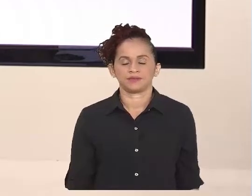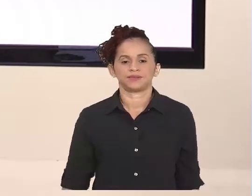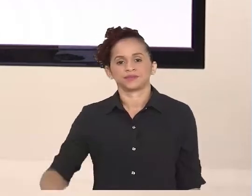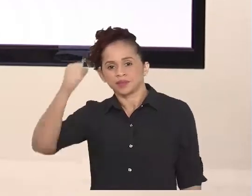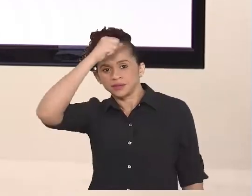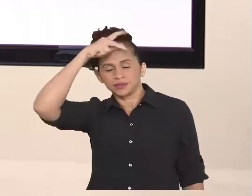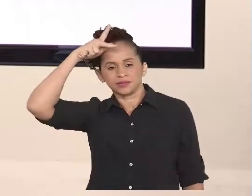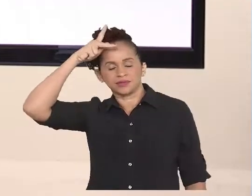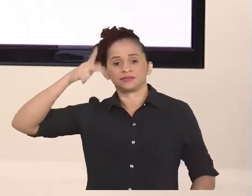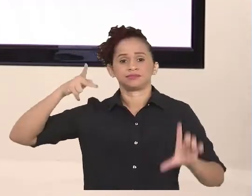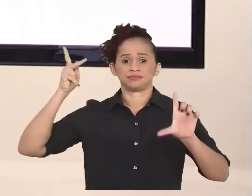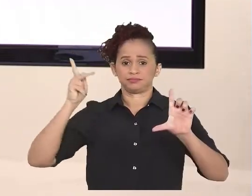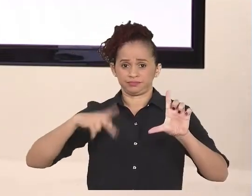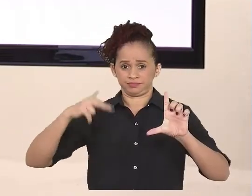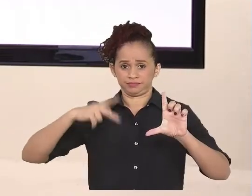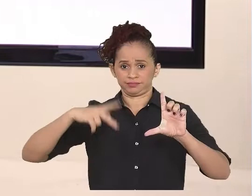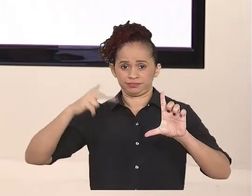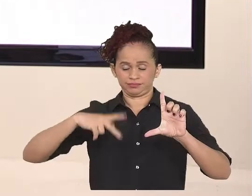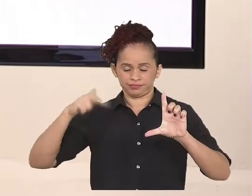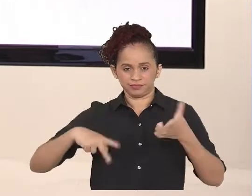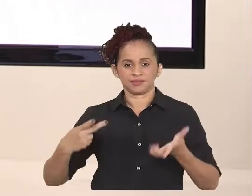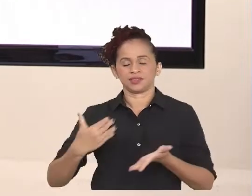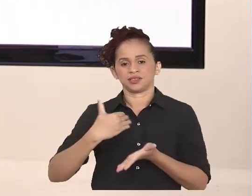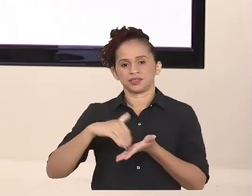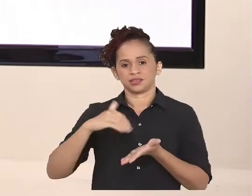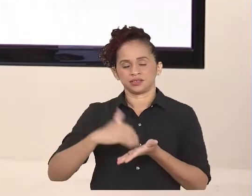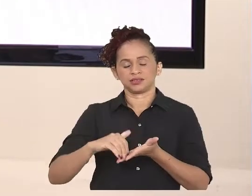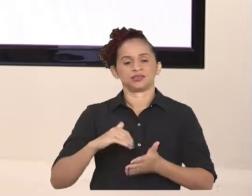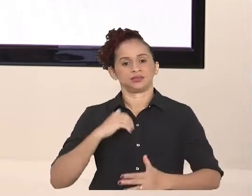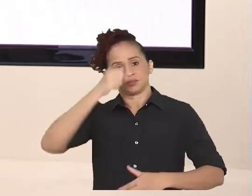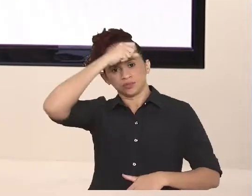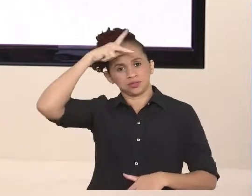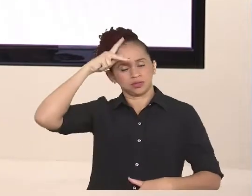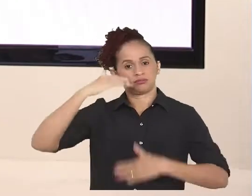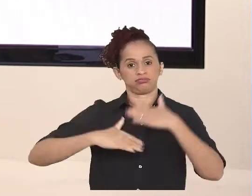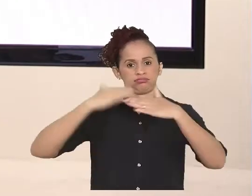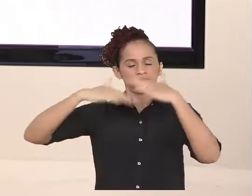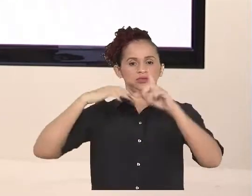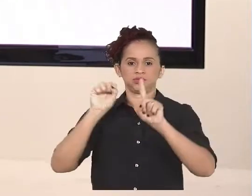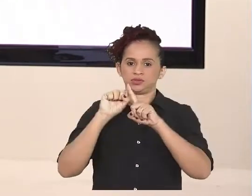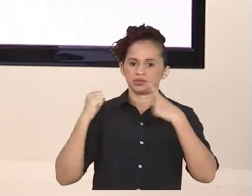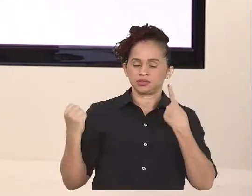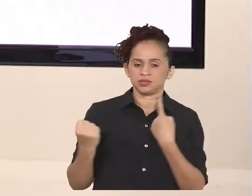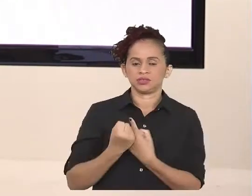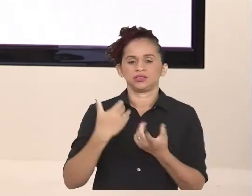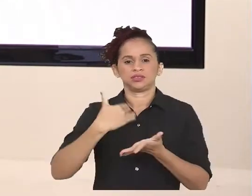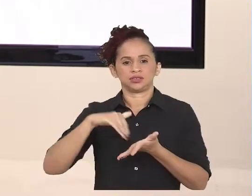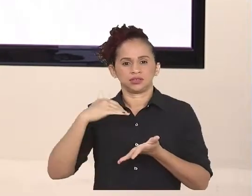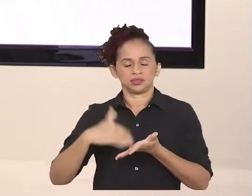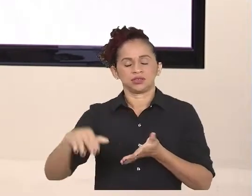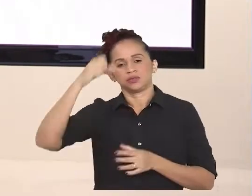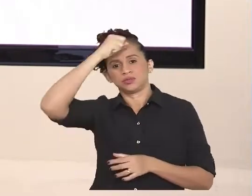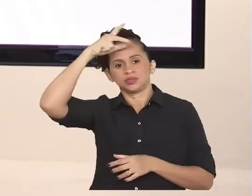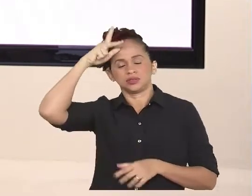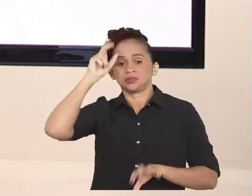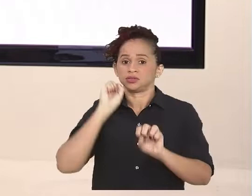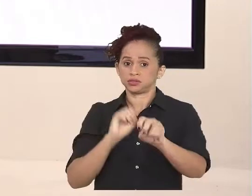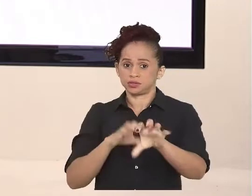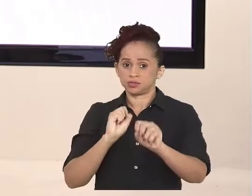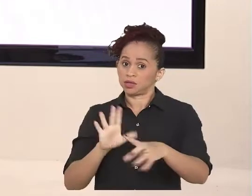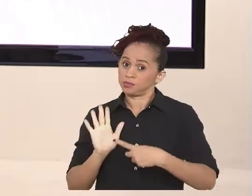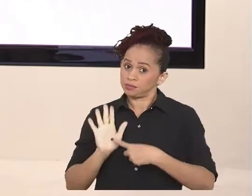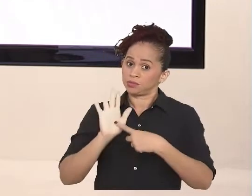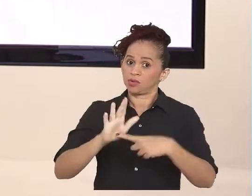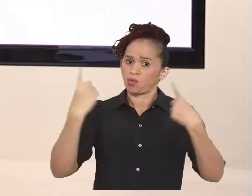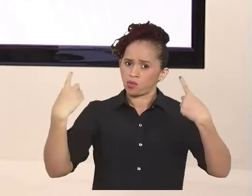A Prefeitura de Paços do Lumiar, através da Secretaria Municipal de Desenvolvimento Social e Secretaria Municipal de Educação, alerta contra o